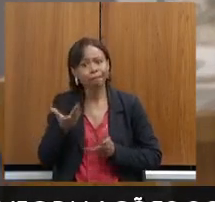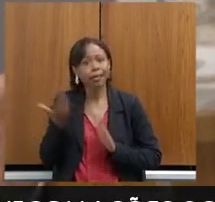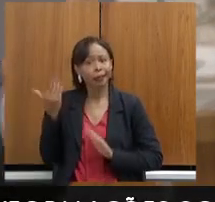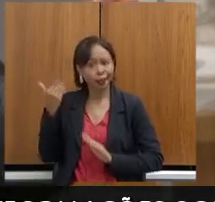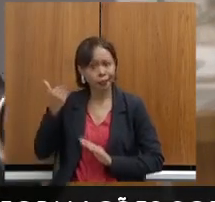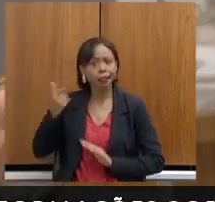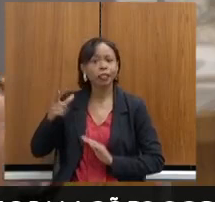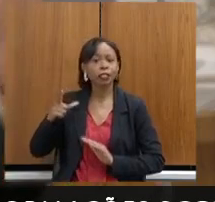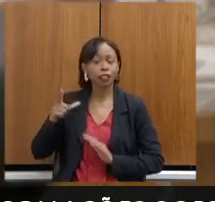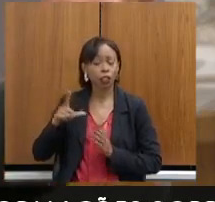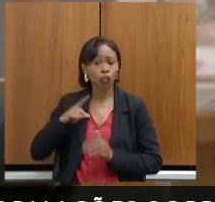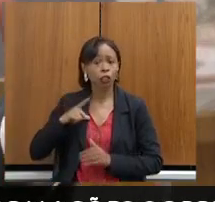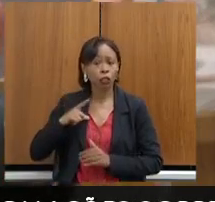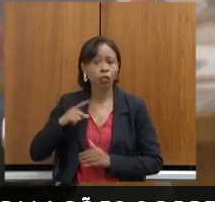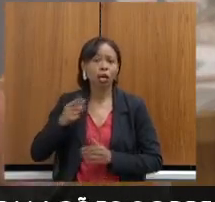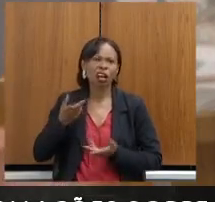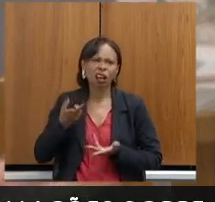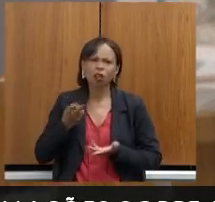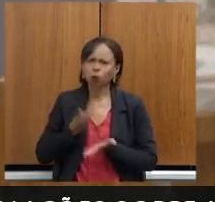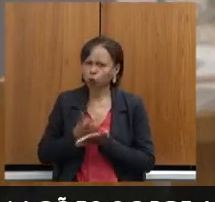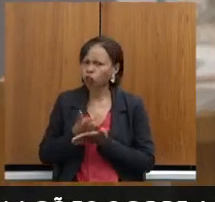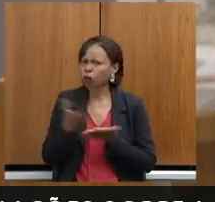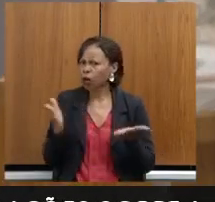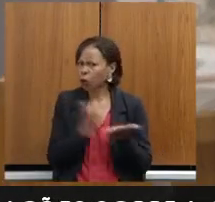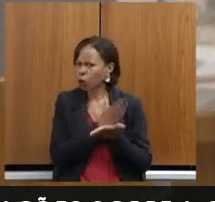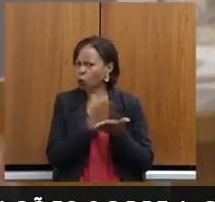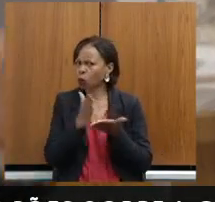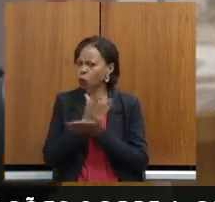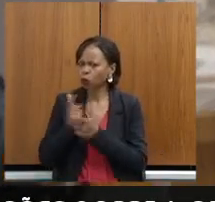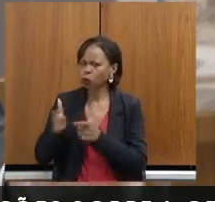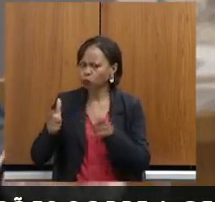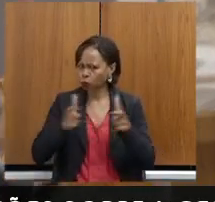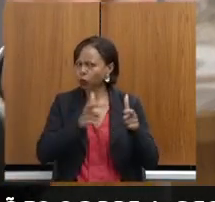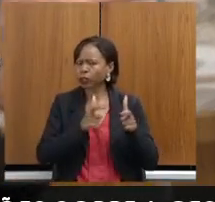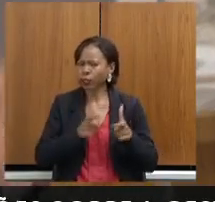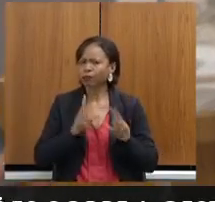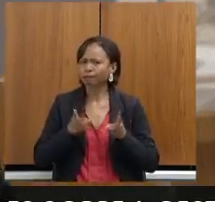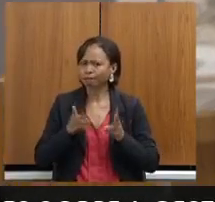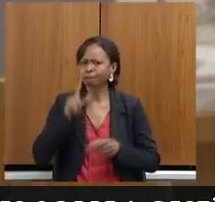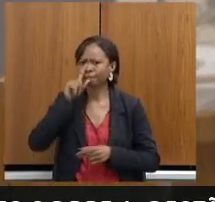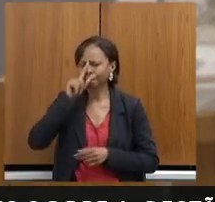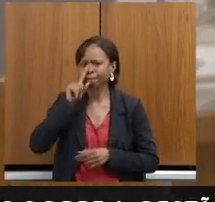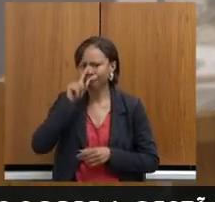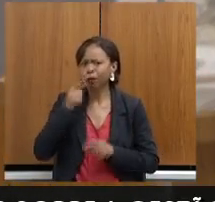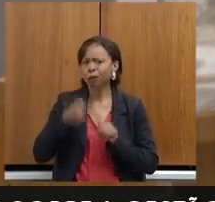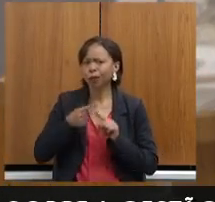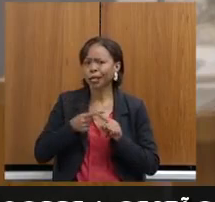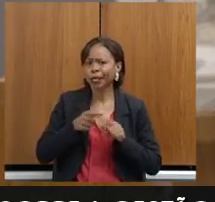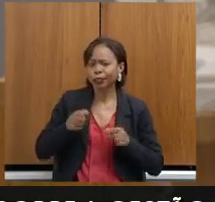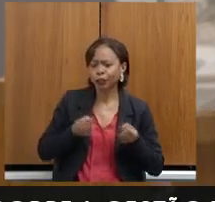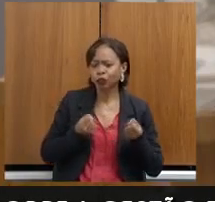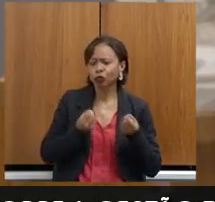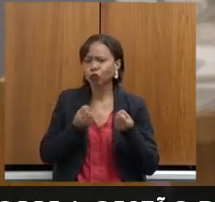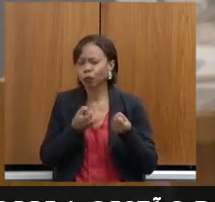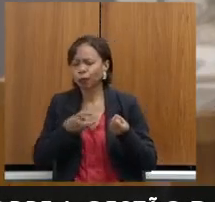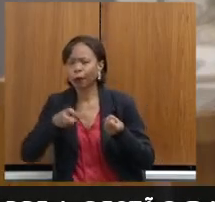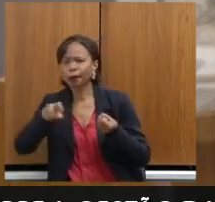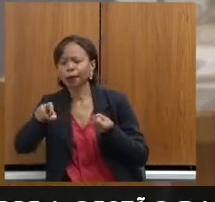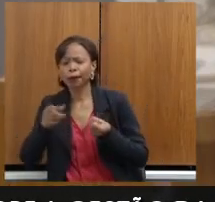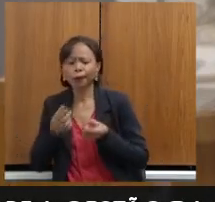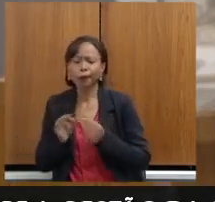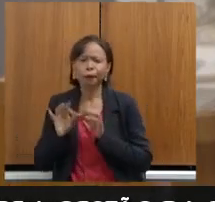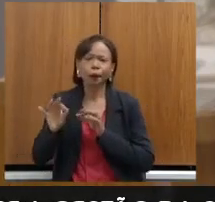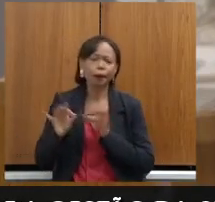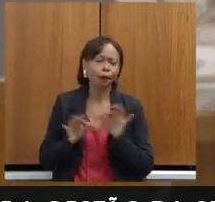quando e continuamos em alguns Alguns regionais ainda fazendo esse deslocamento para concluir plantão